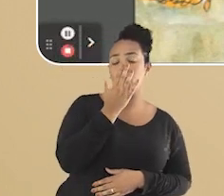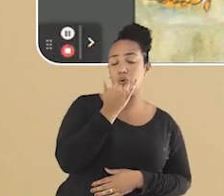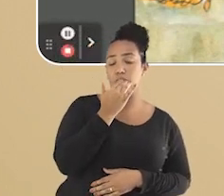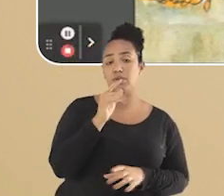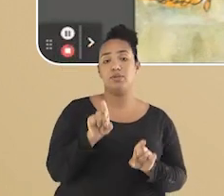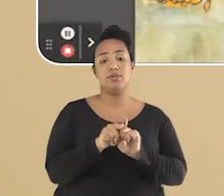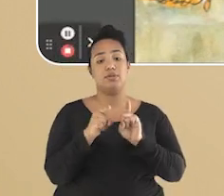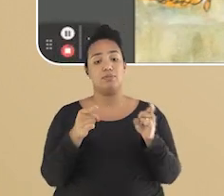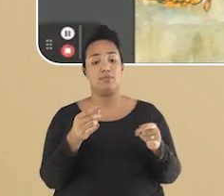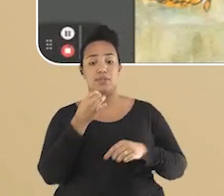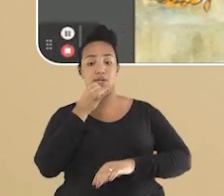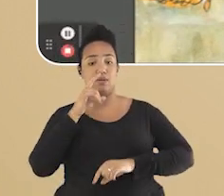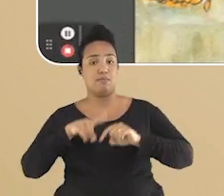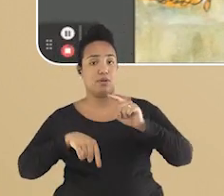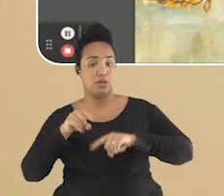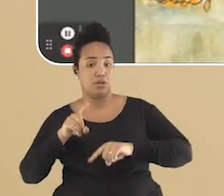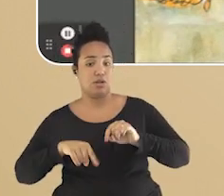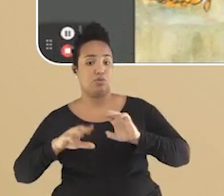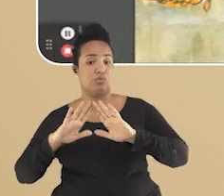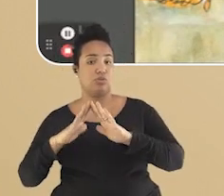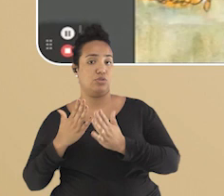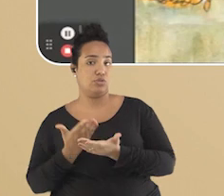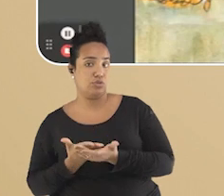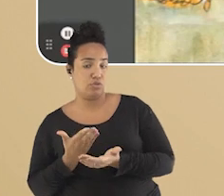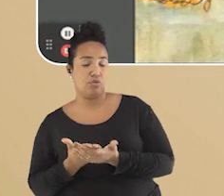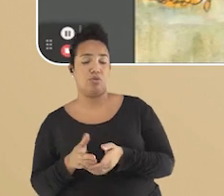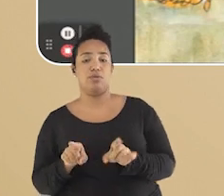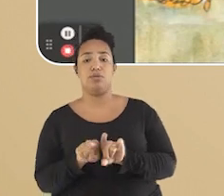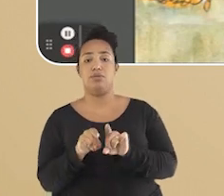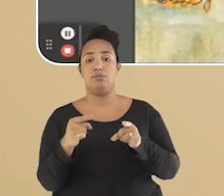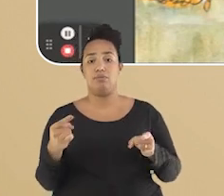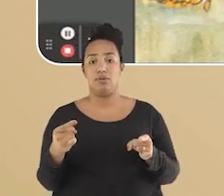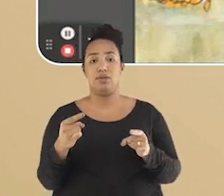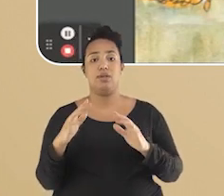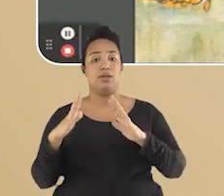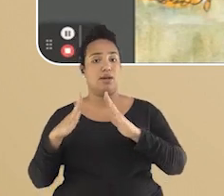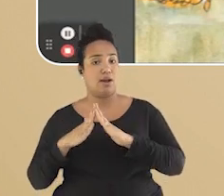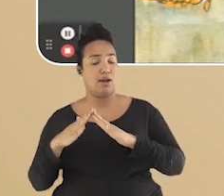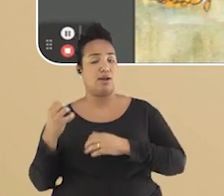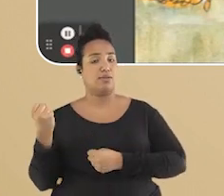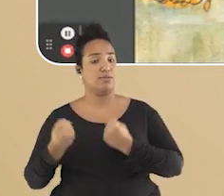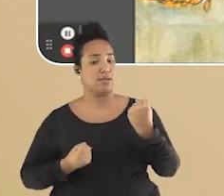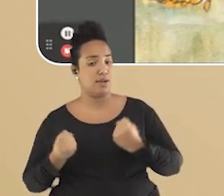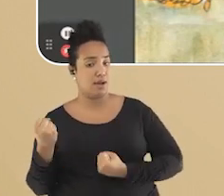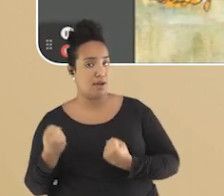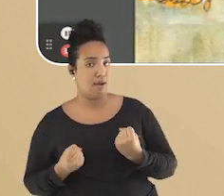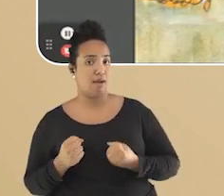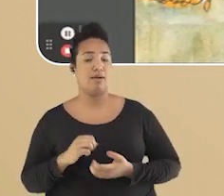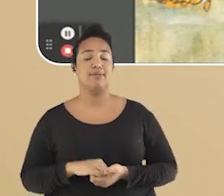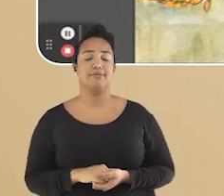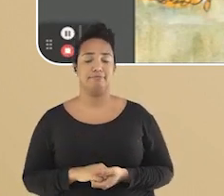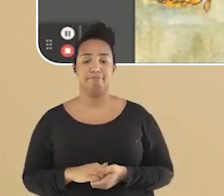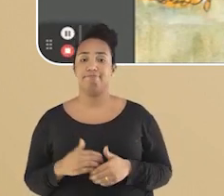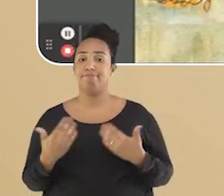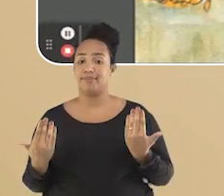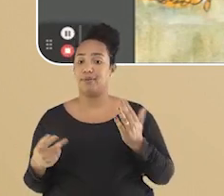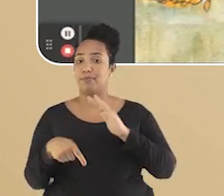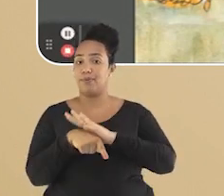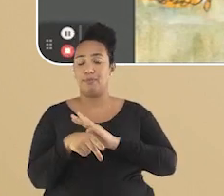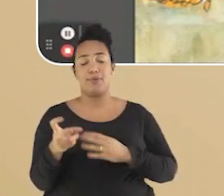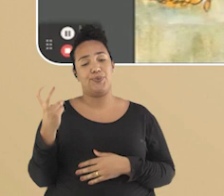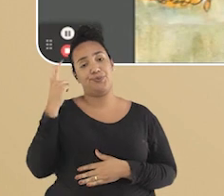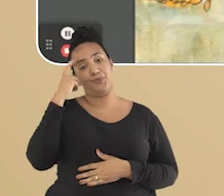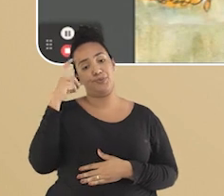que construímos bicicletas, geladeiras, casas e carros. Ele faz parte da nossa